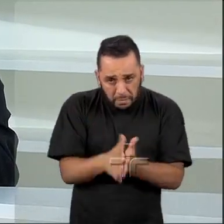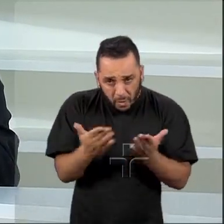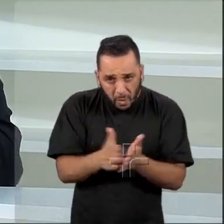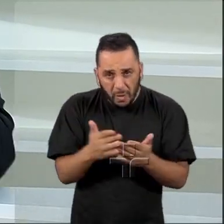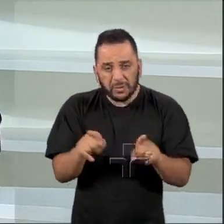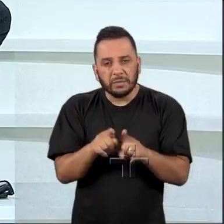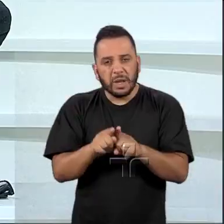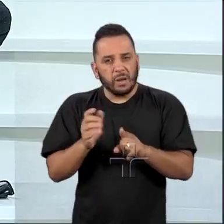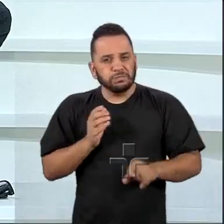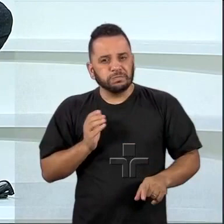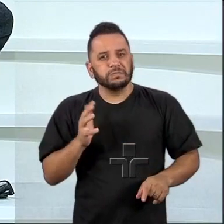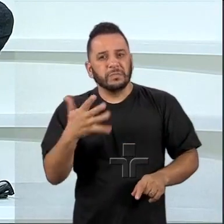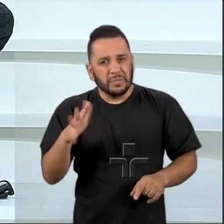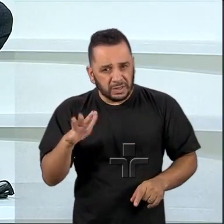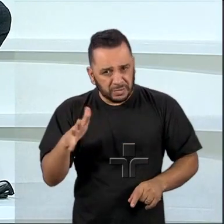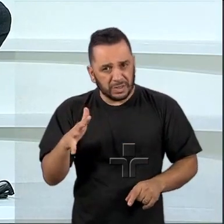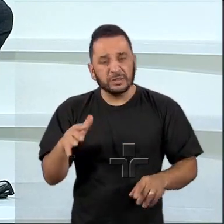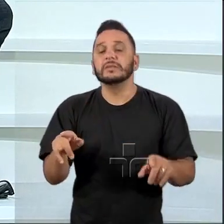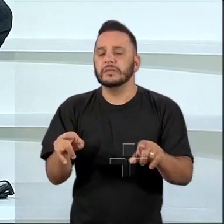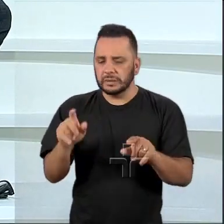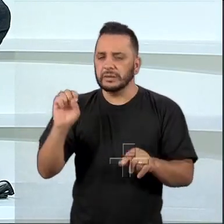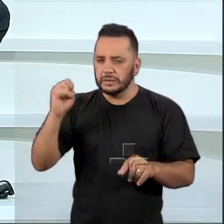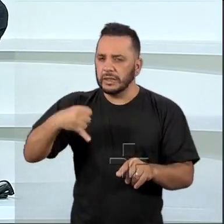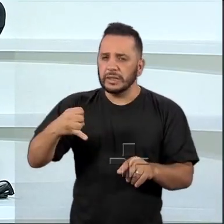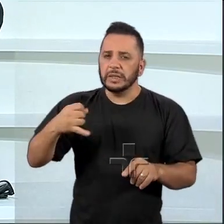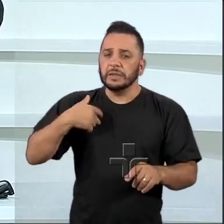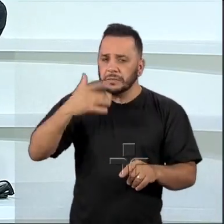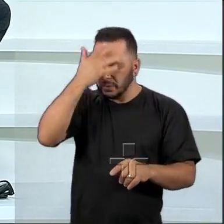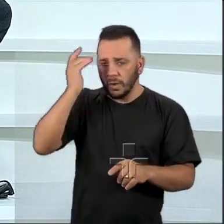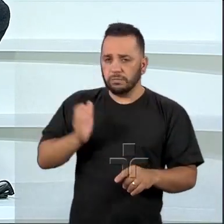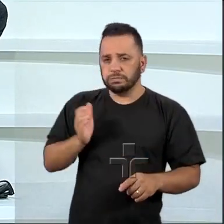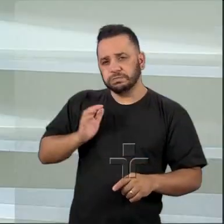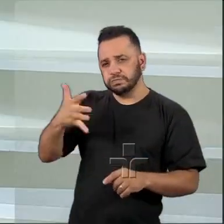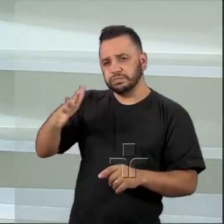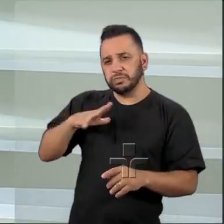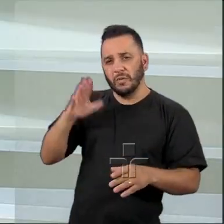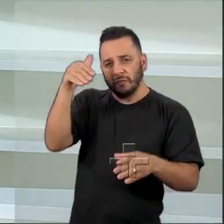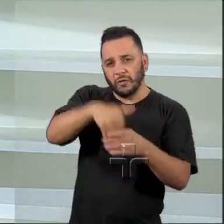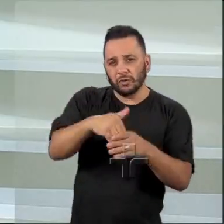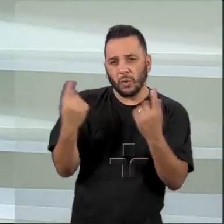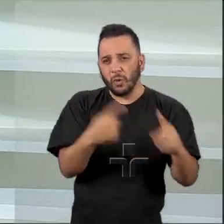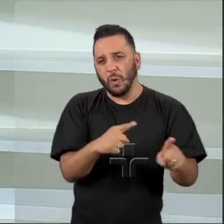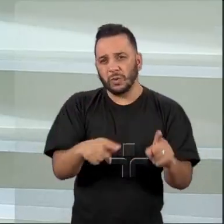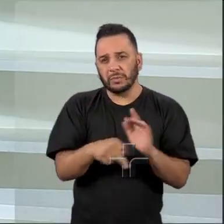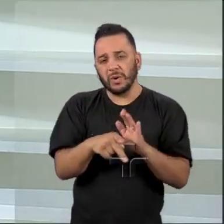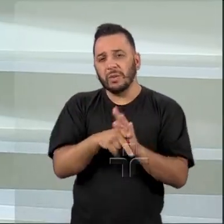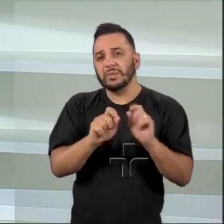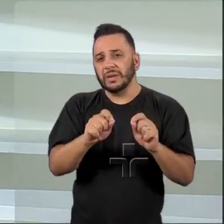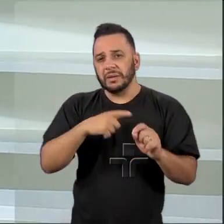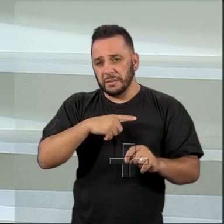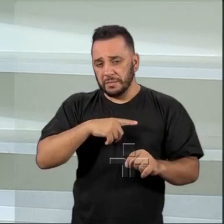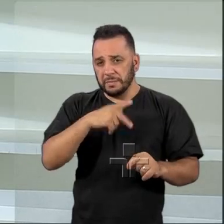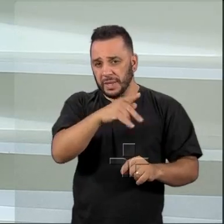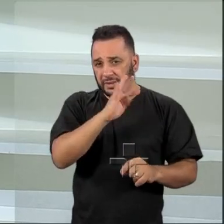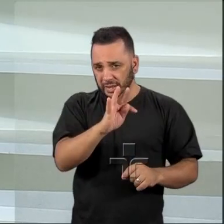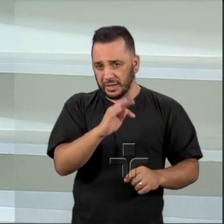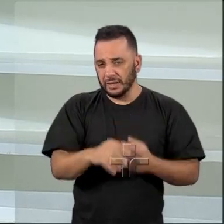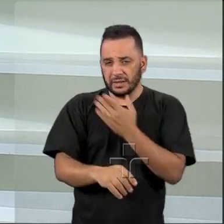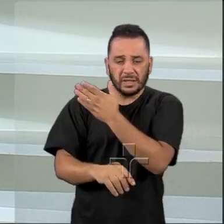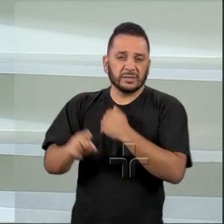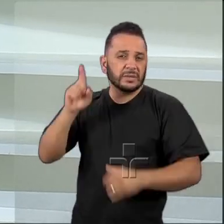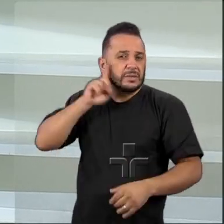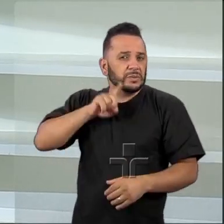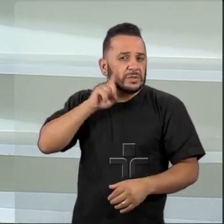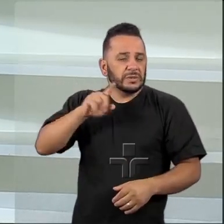Não, foi a classe média urbana que votou contra o PT. Sim, nos Estados Unidos tem um termo, white